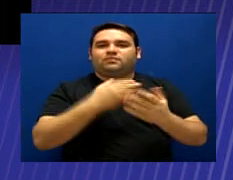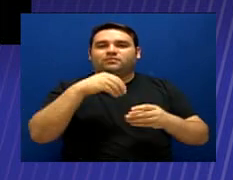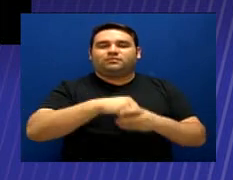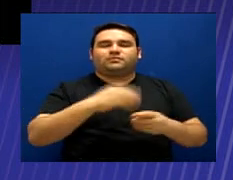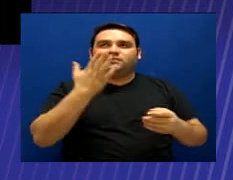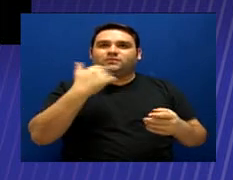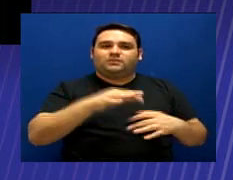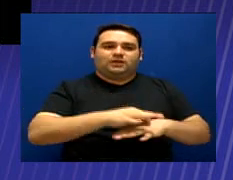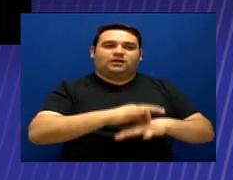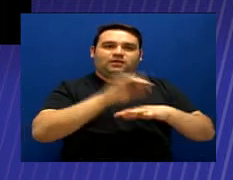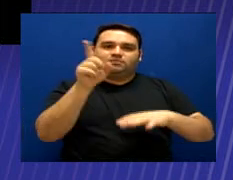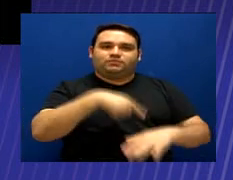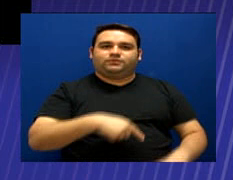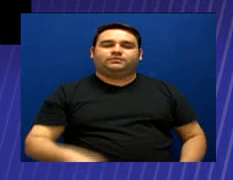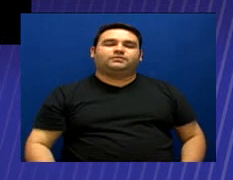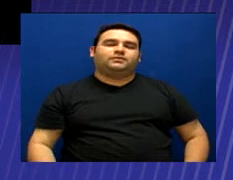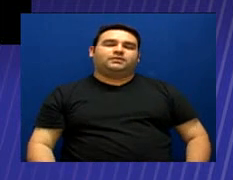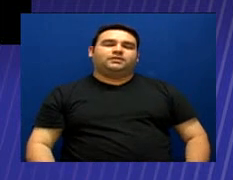reavaliado novamente.